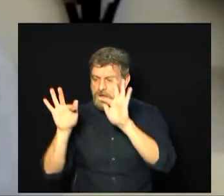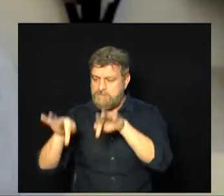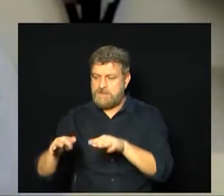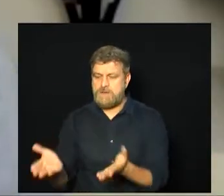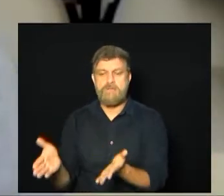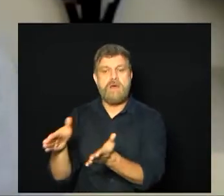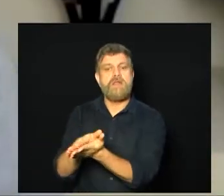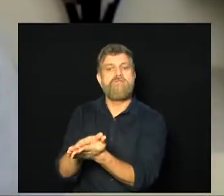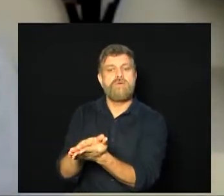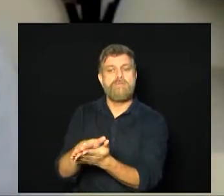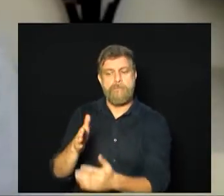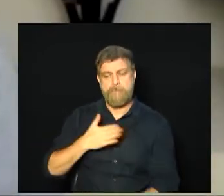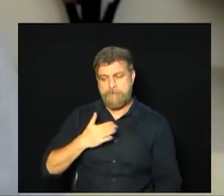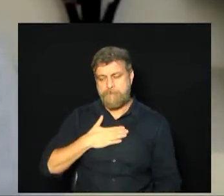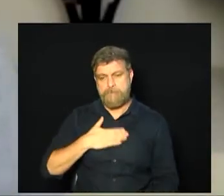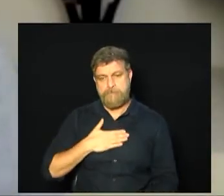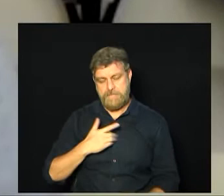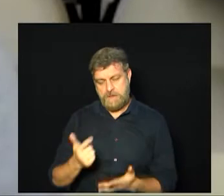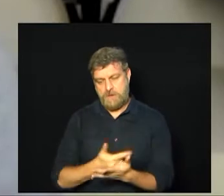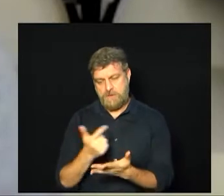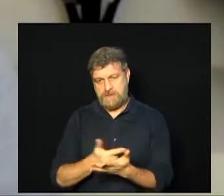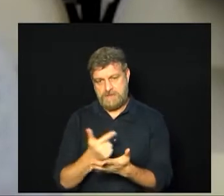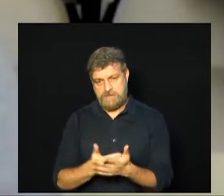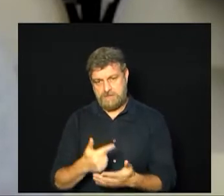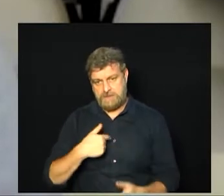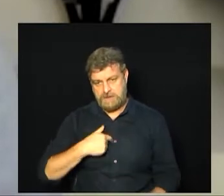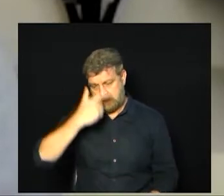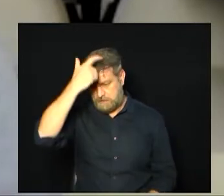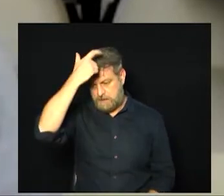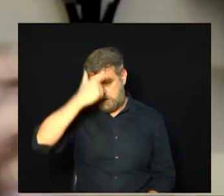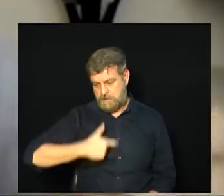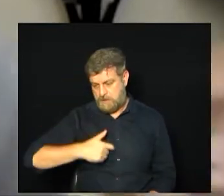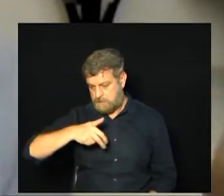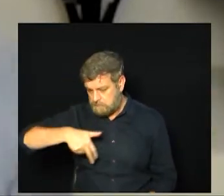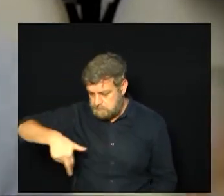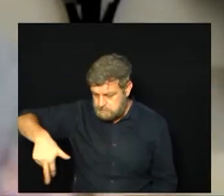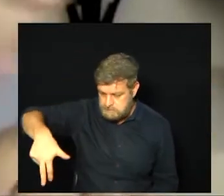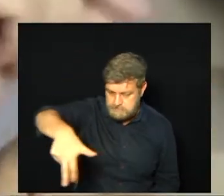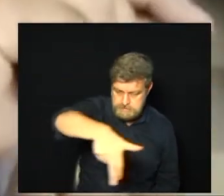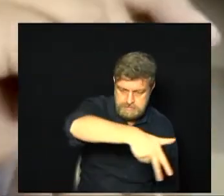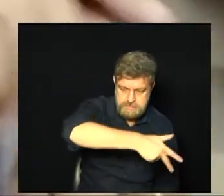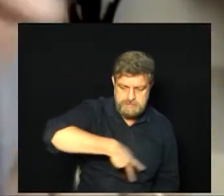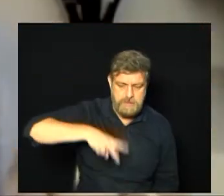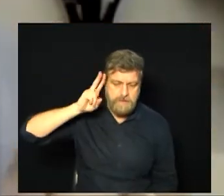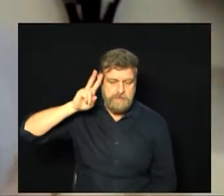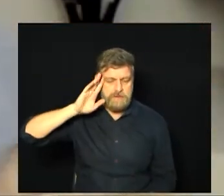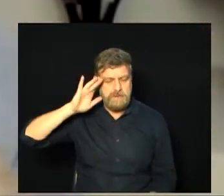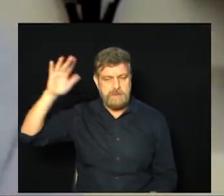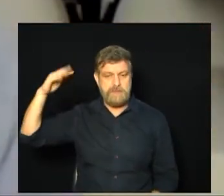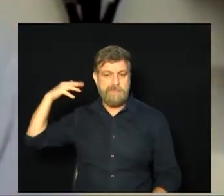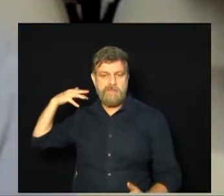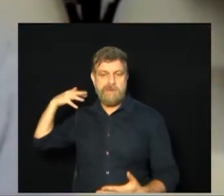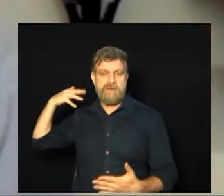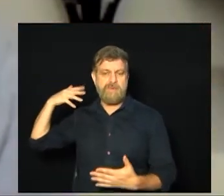essa volta é uma volta em torno de mim mesmo. Uma volta através de rememorar aqueles